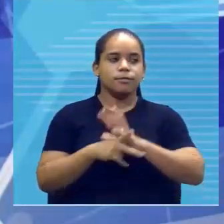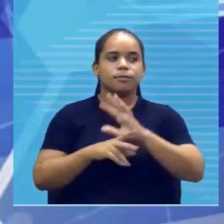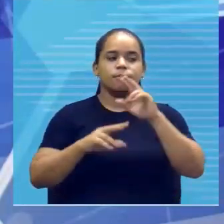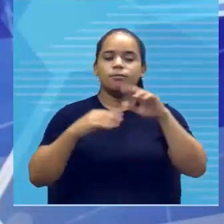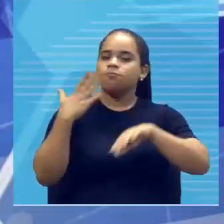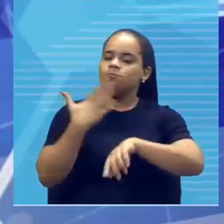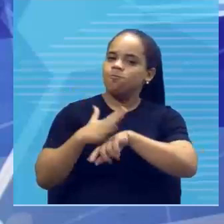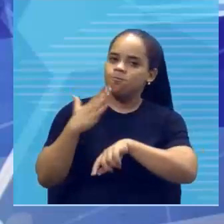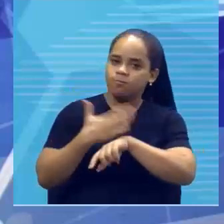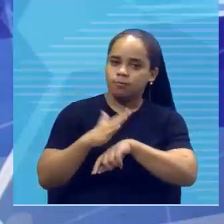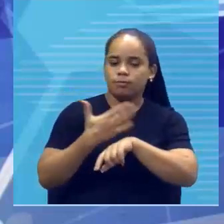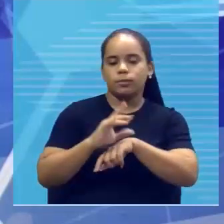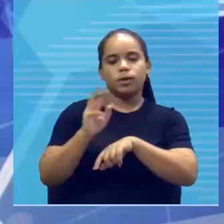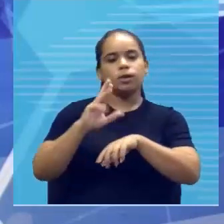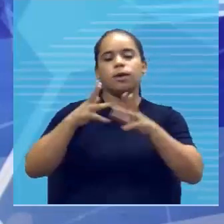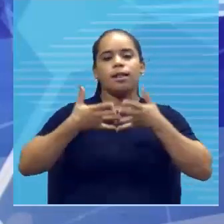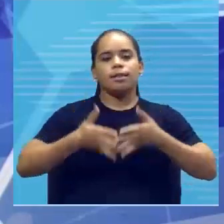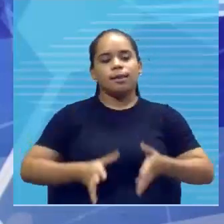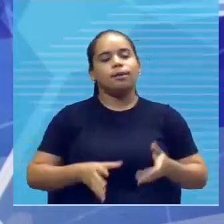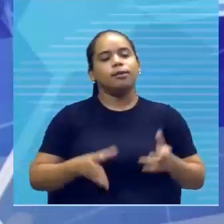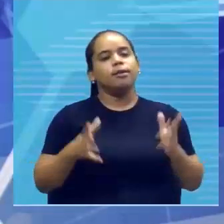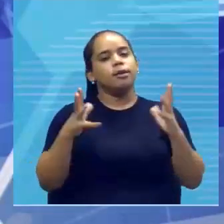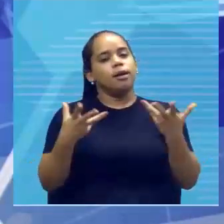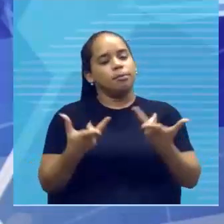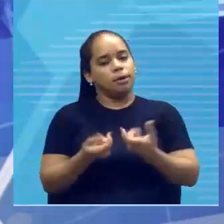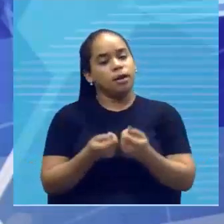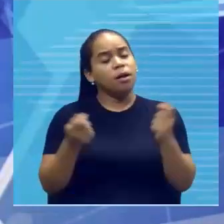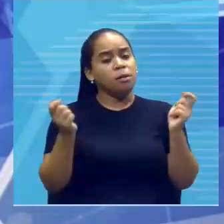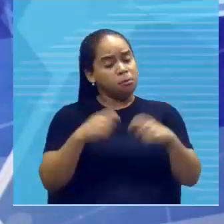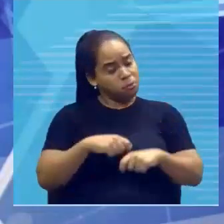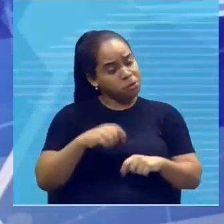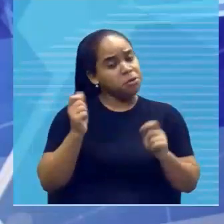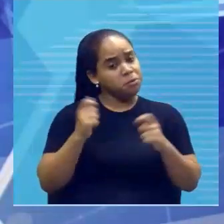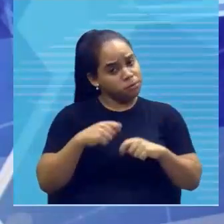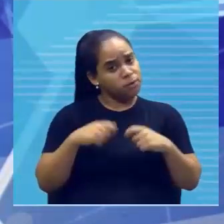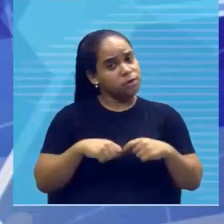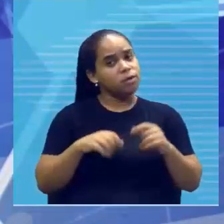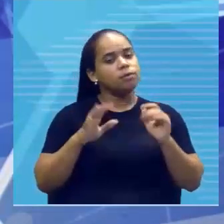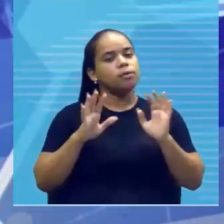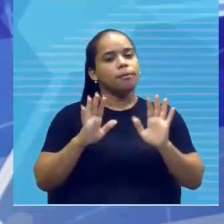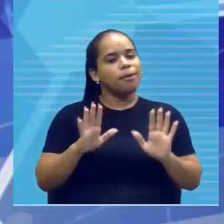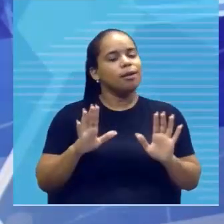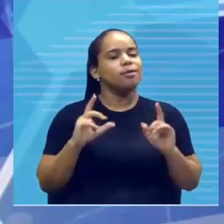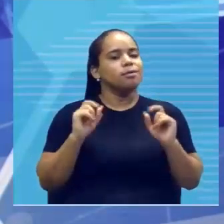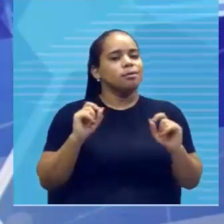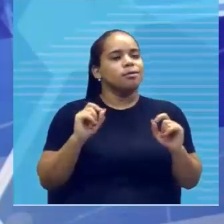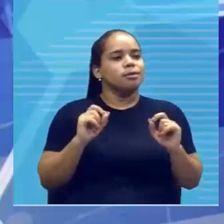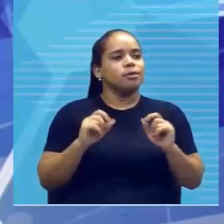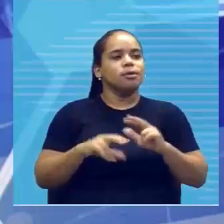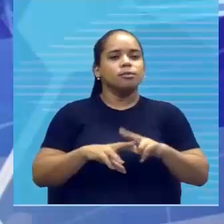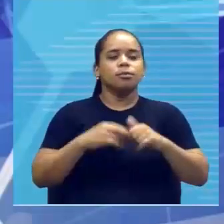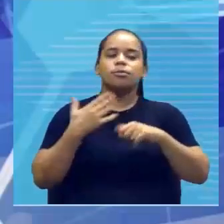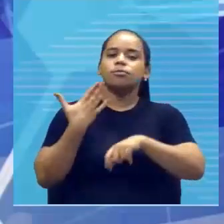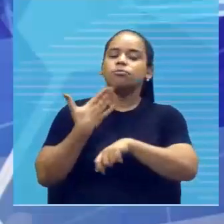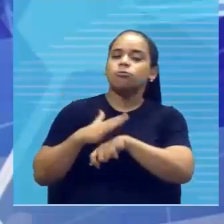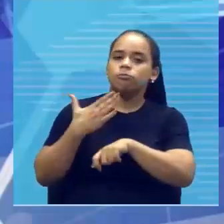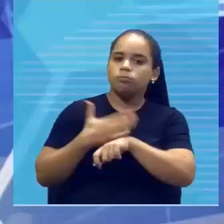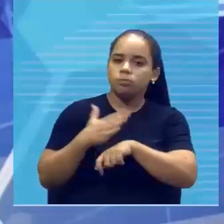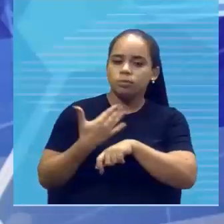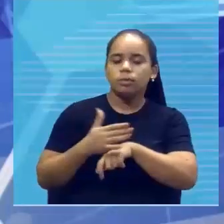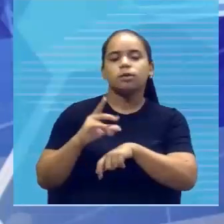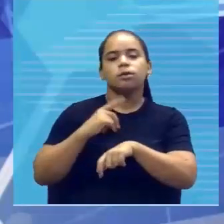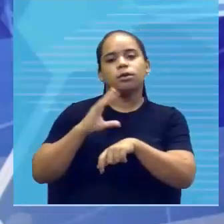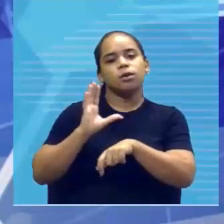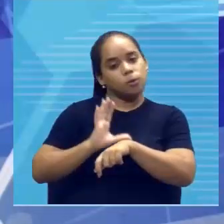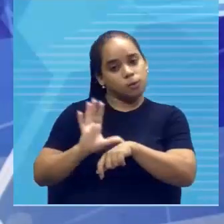questão de treino Você não nasce com aquilo ali Pode até ser que você nasça com aquilo né Beleza mas por questão de treino tem